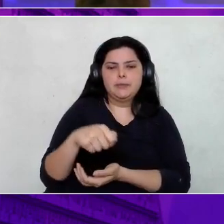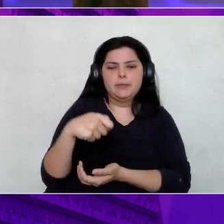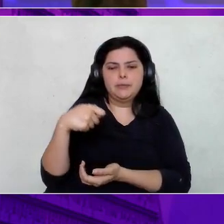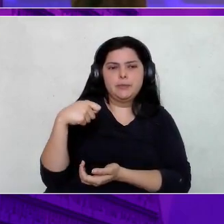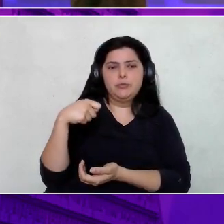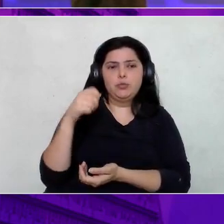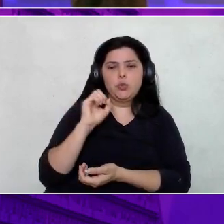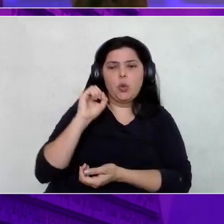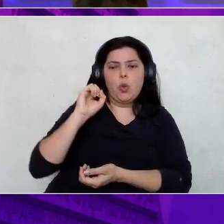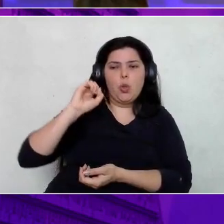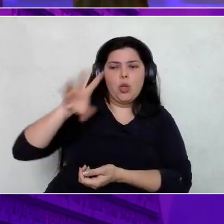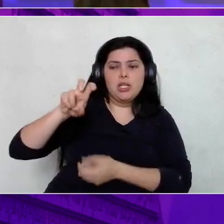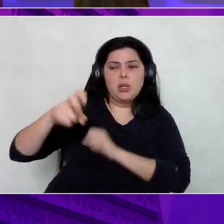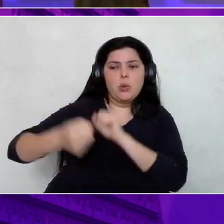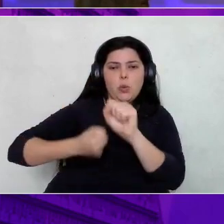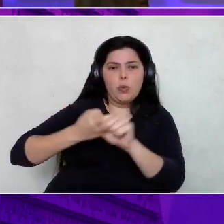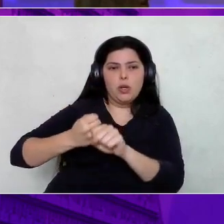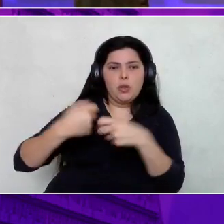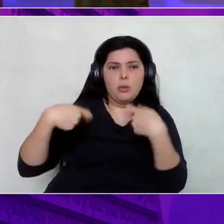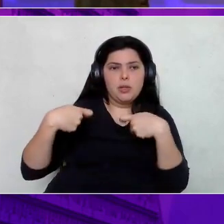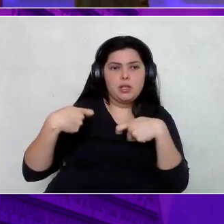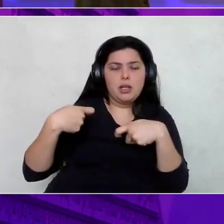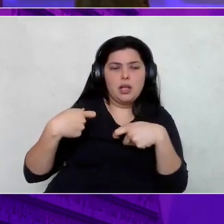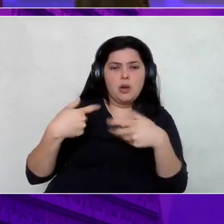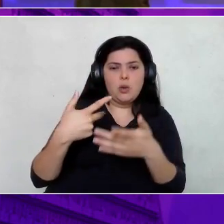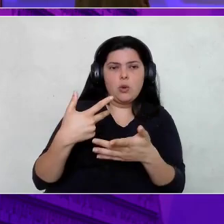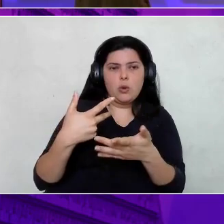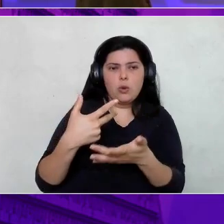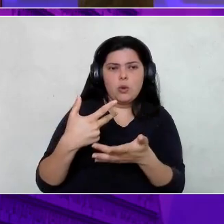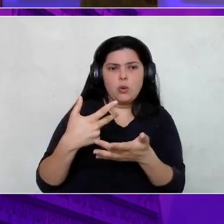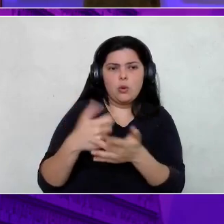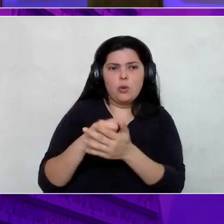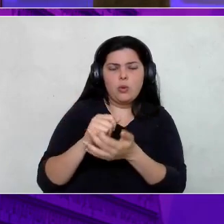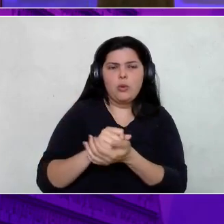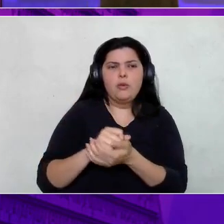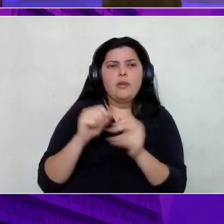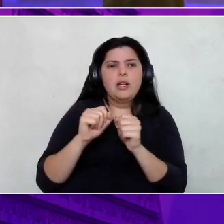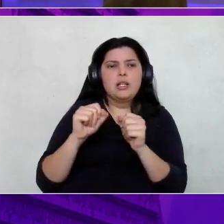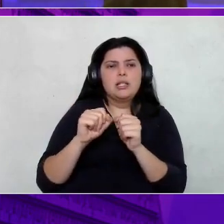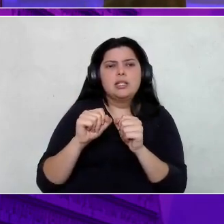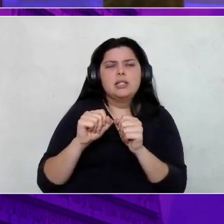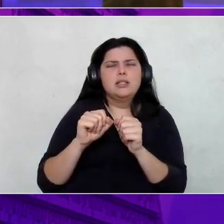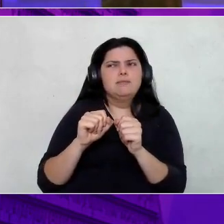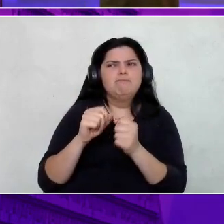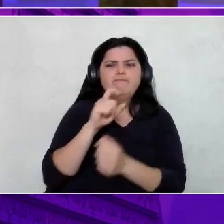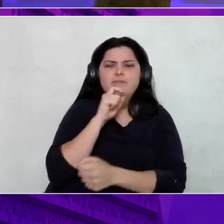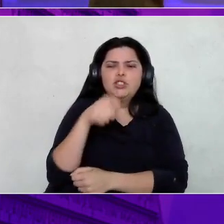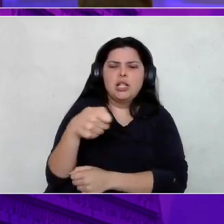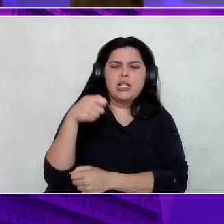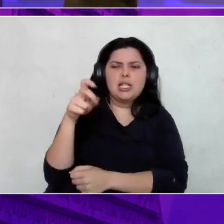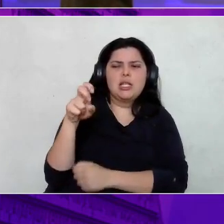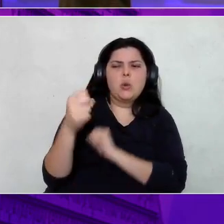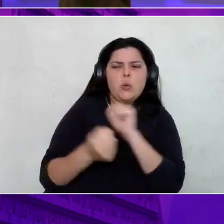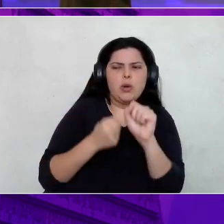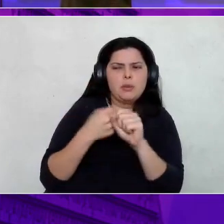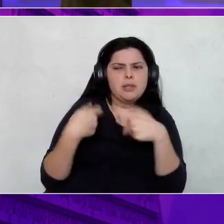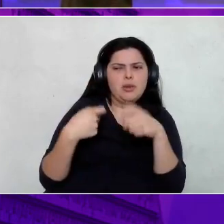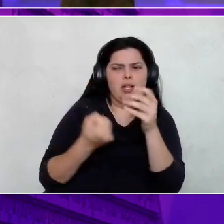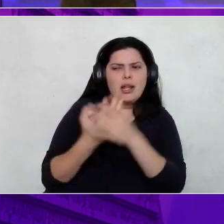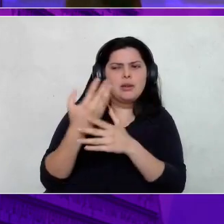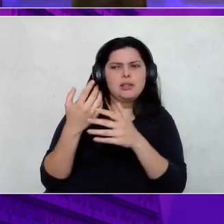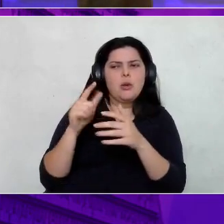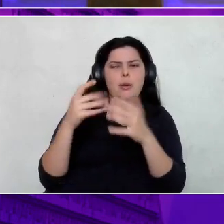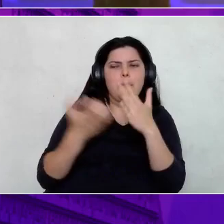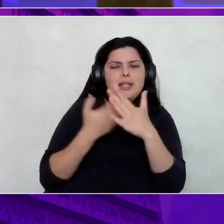5 anos, e eu preciso fazer uma geladeira que tem que você jogar fora em 5 anos, porque senão eu quebro, eu faço